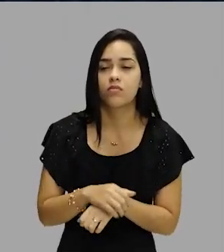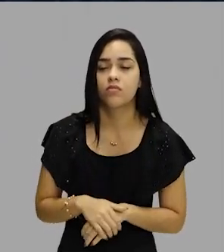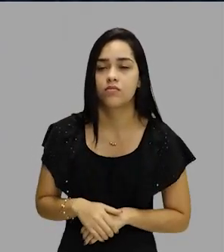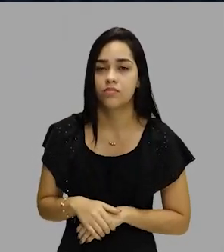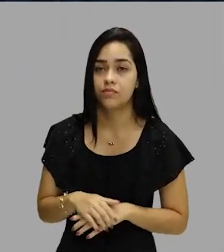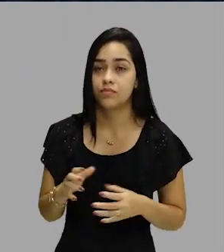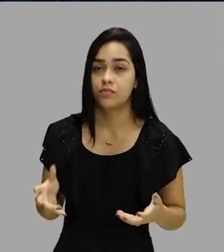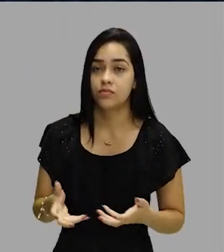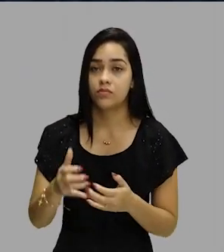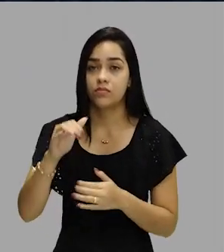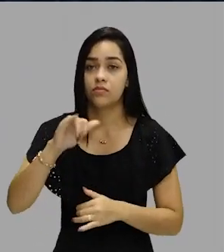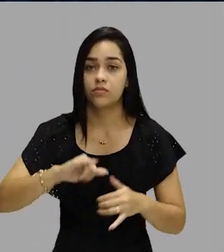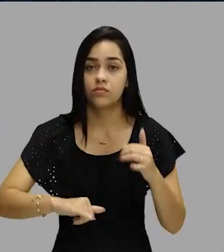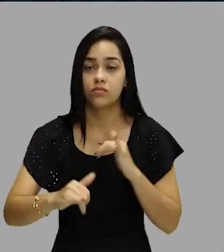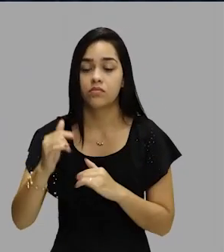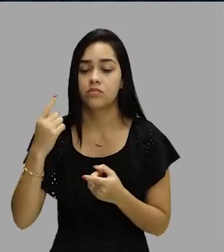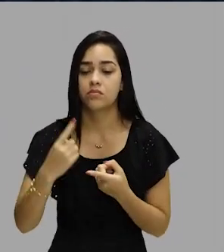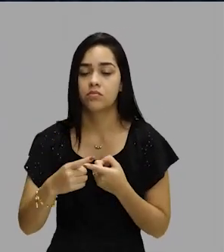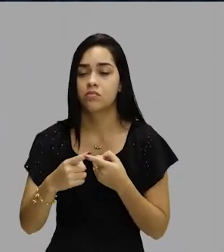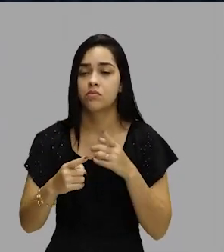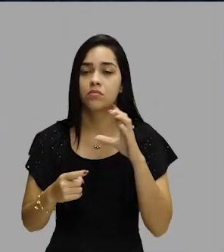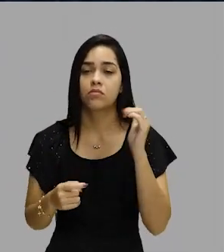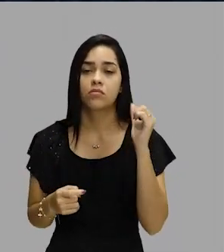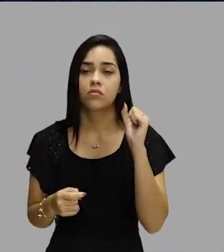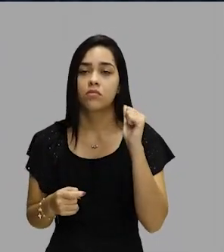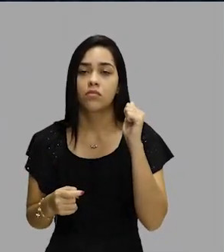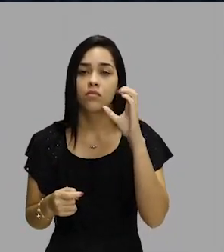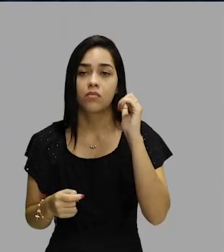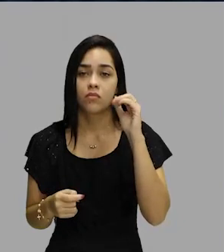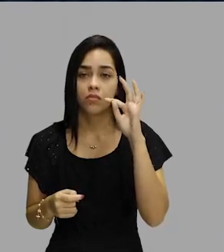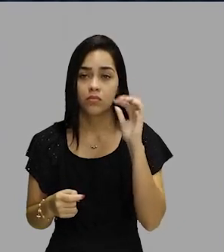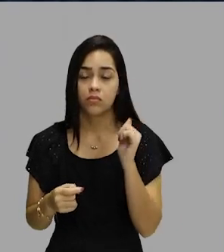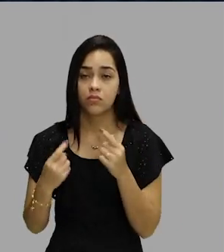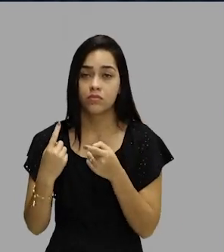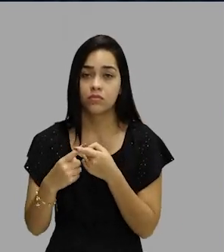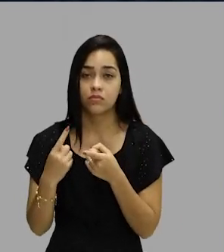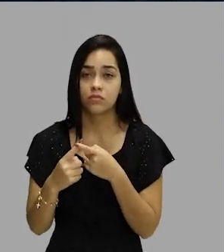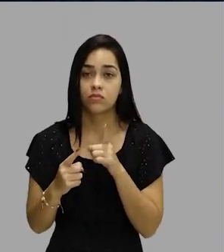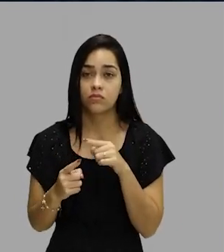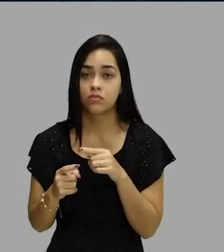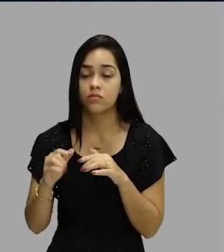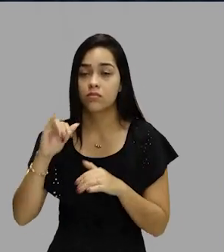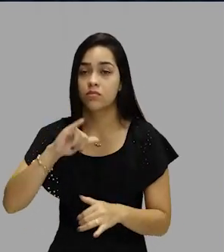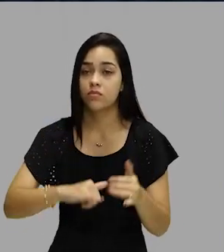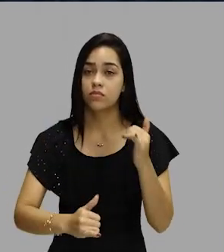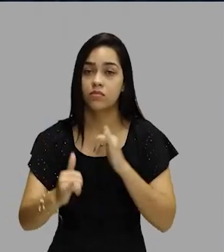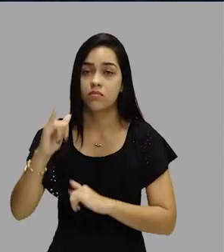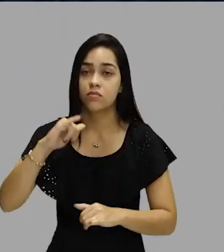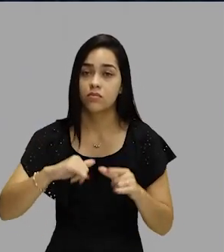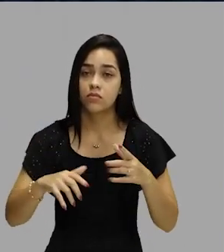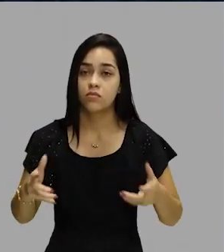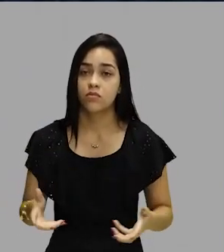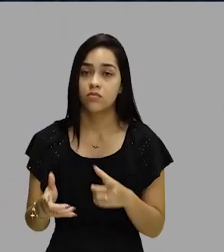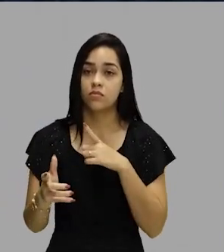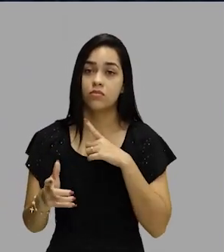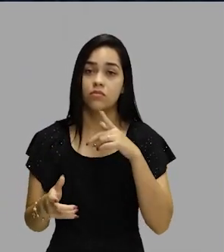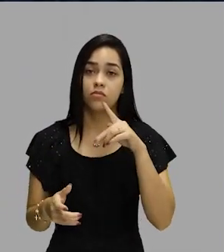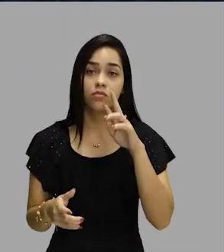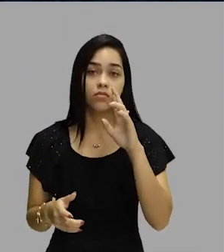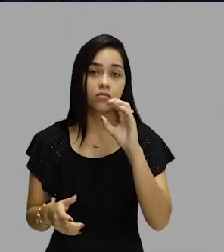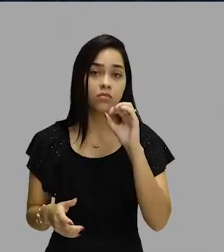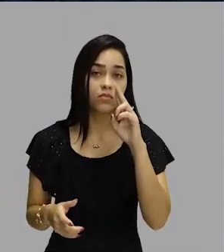de reação química. Por que é uma cascata, gente? Porque, ó, aqui é uma reação química que gerou um produto.